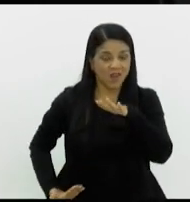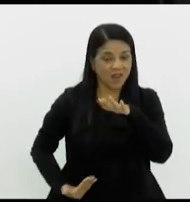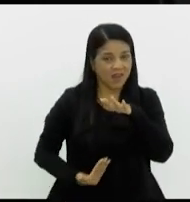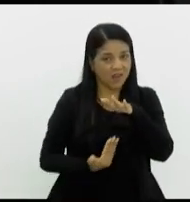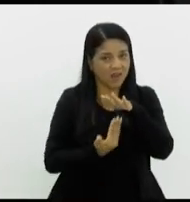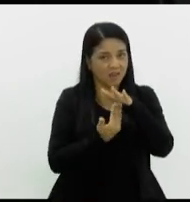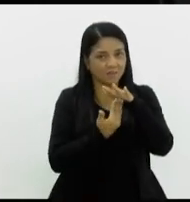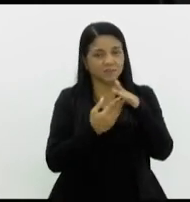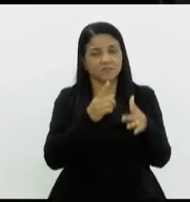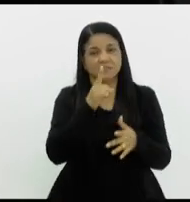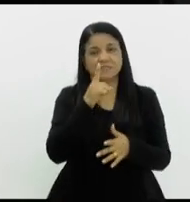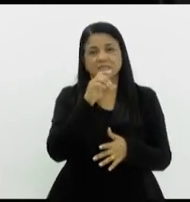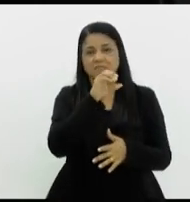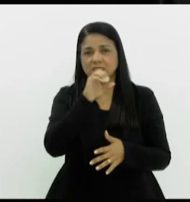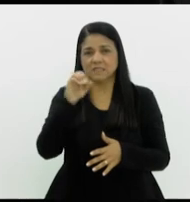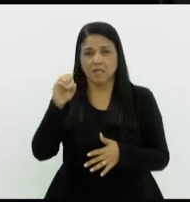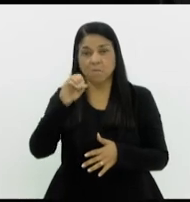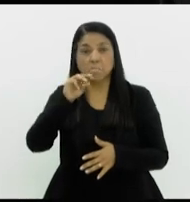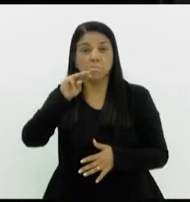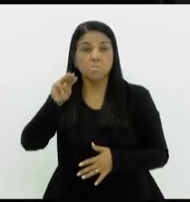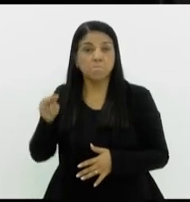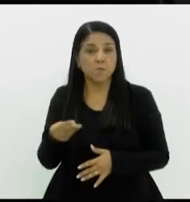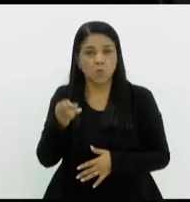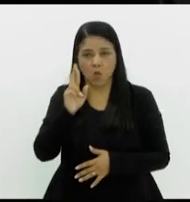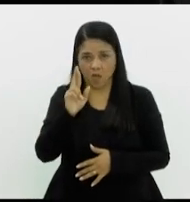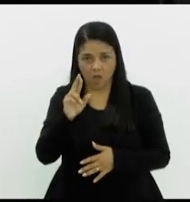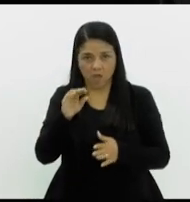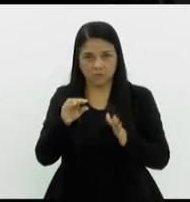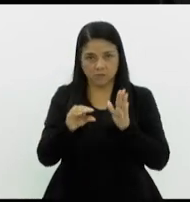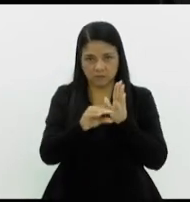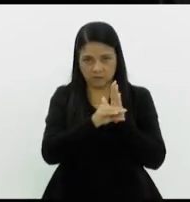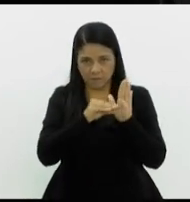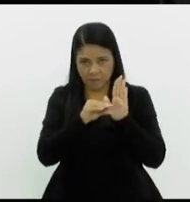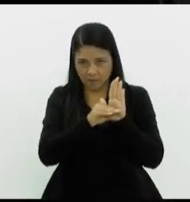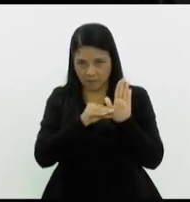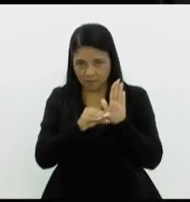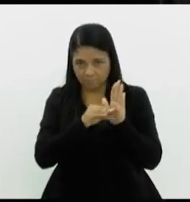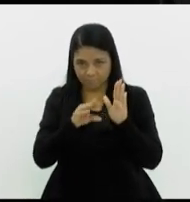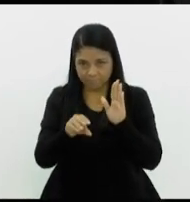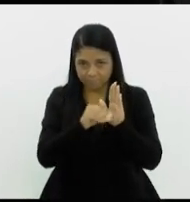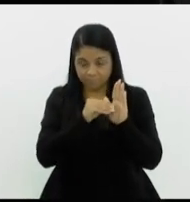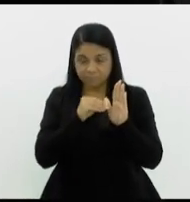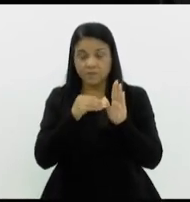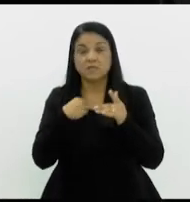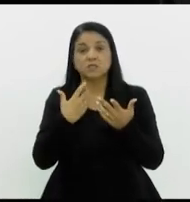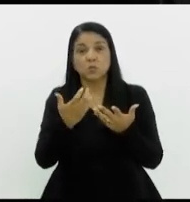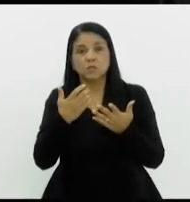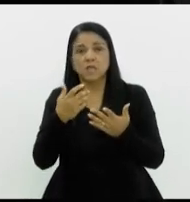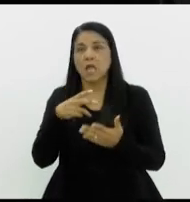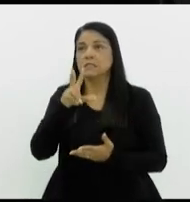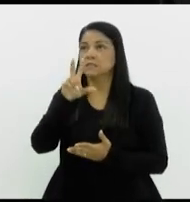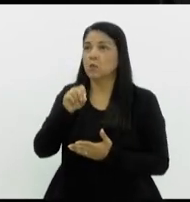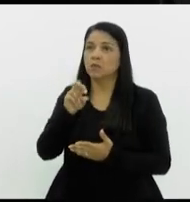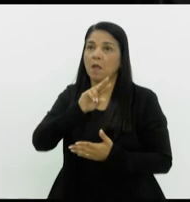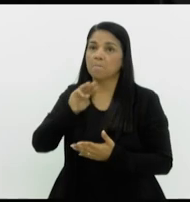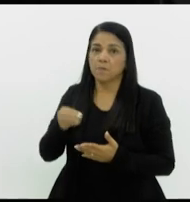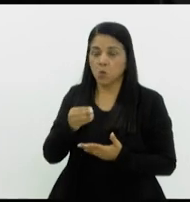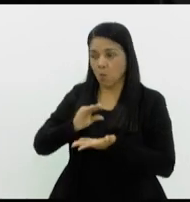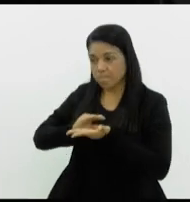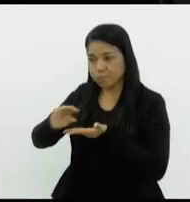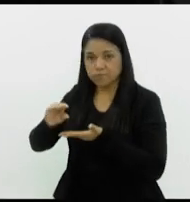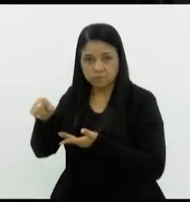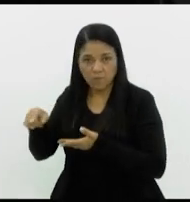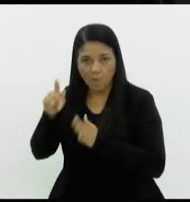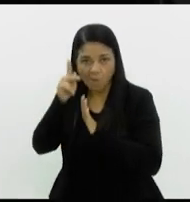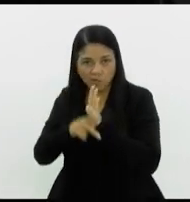de R$100 mil para as emendas, ou seja, se eu quiser mandar R$50 mil para um projeto, eu não